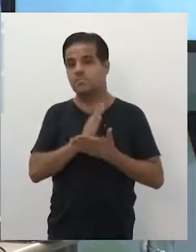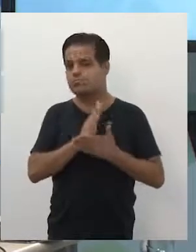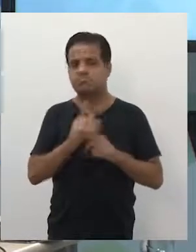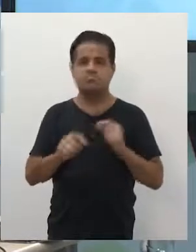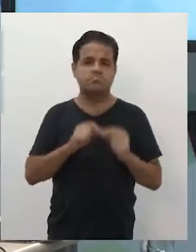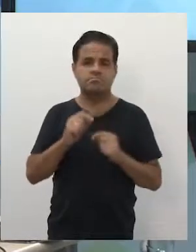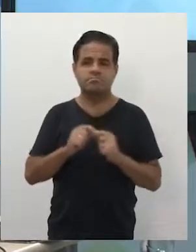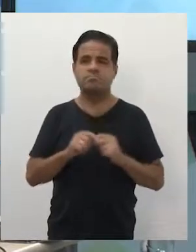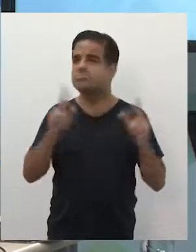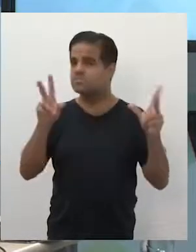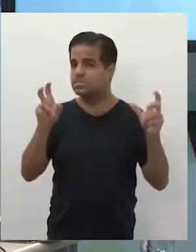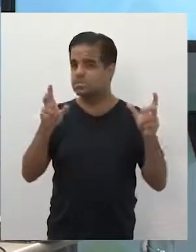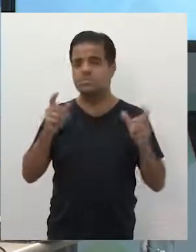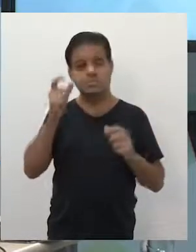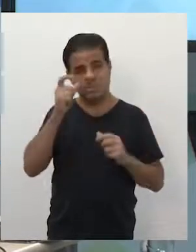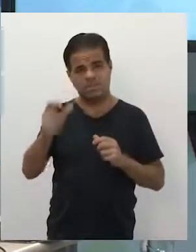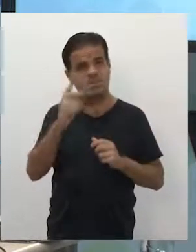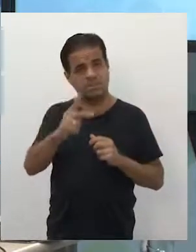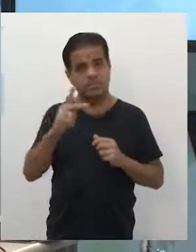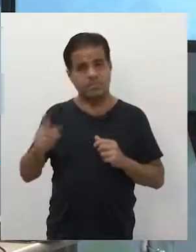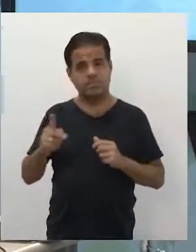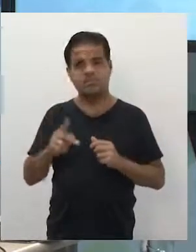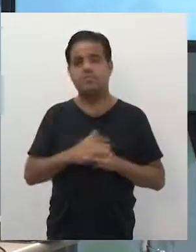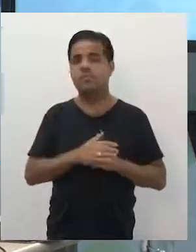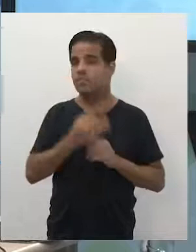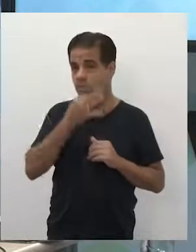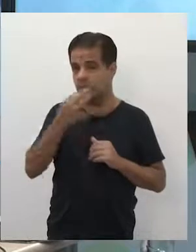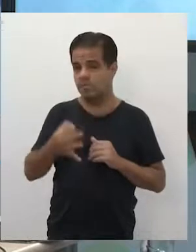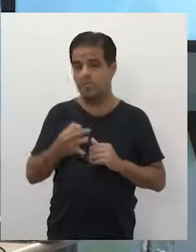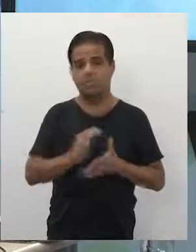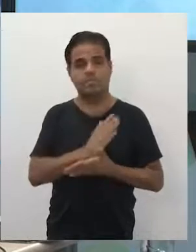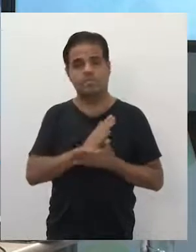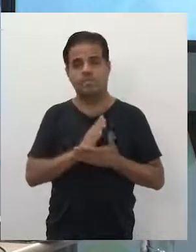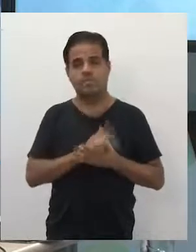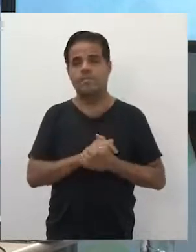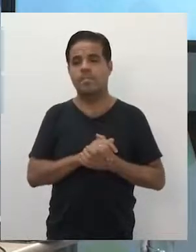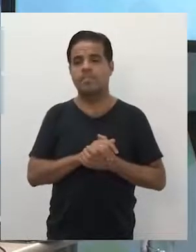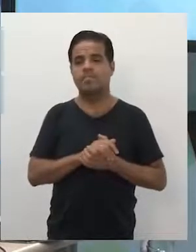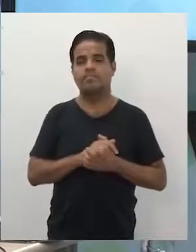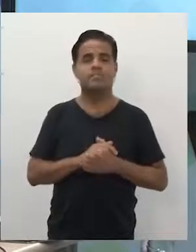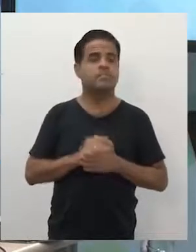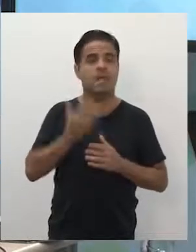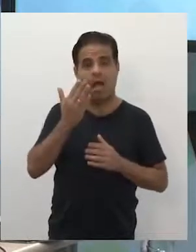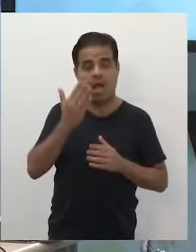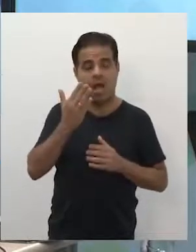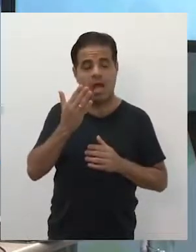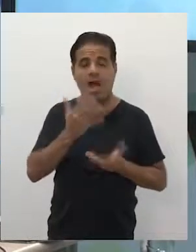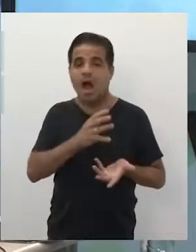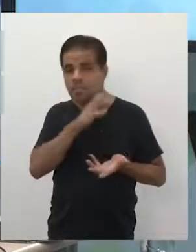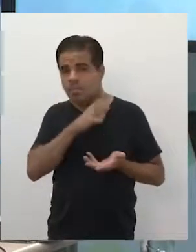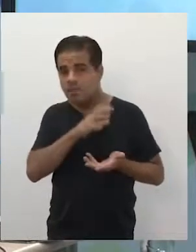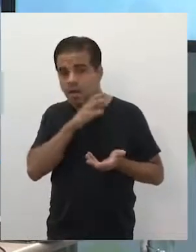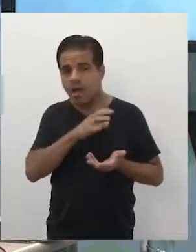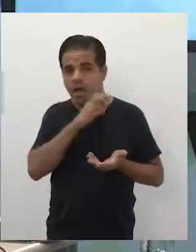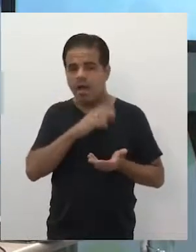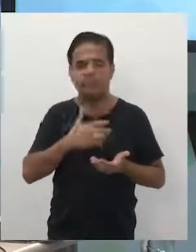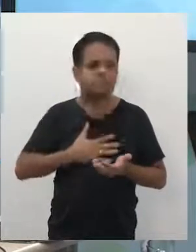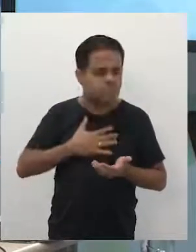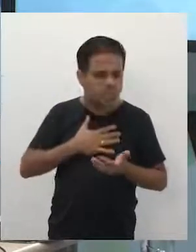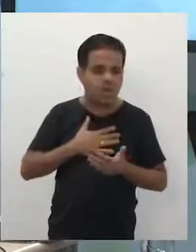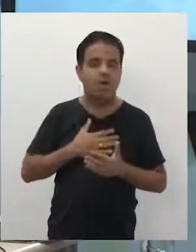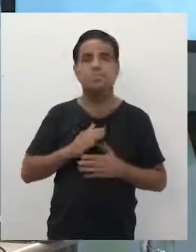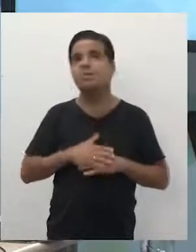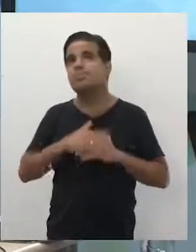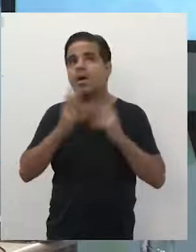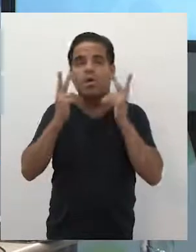algum assunto que seja do interesse de vocês, né? Eu até sugeri alguns aqui. Sobre animais de estimação. Quais são os mais comuns e